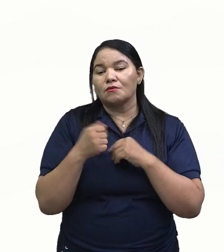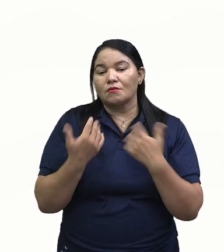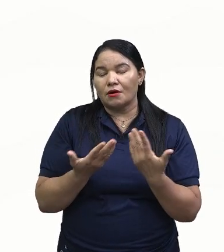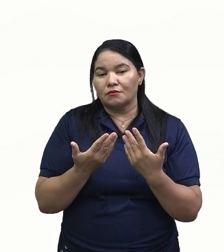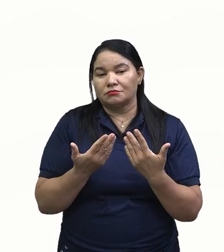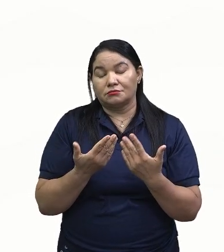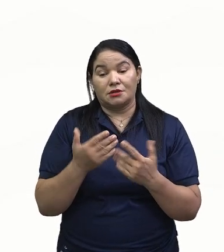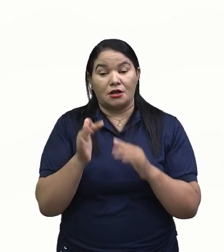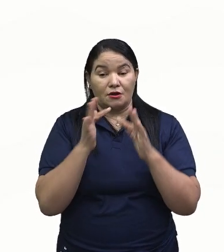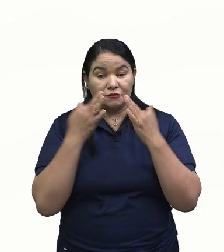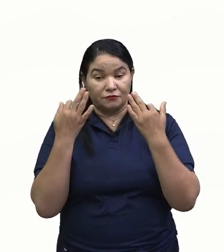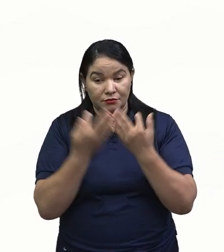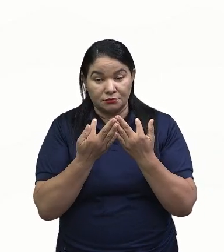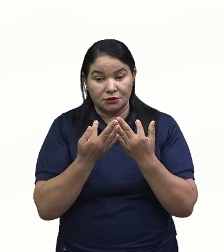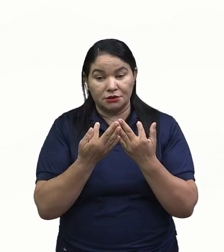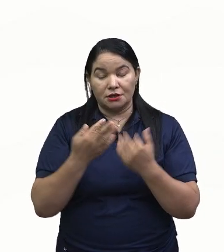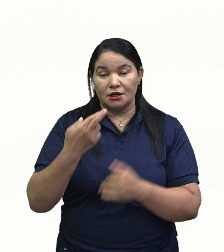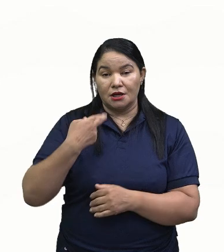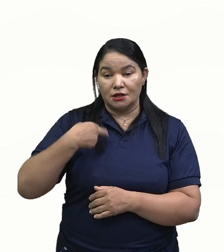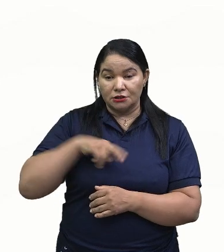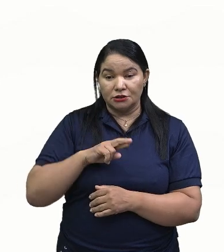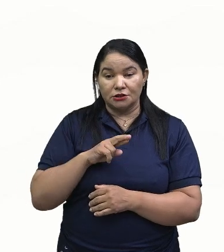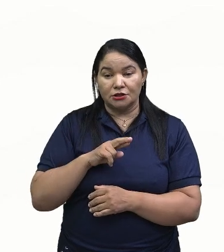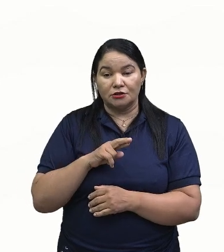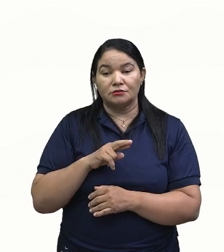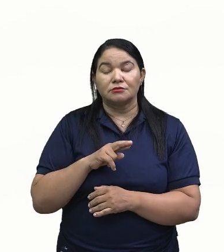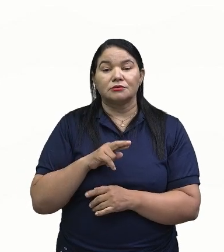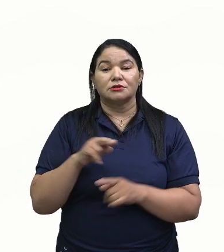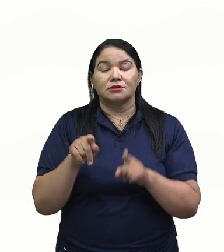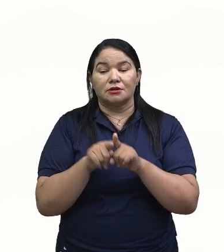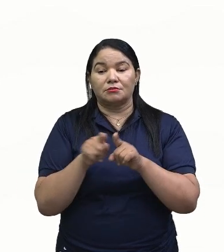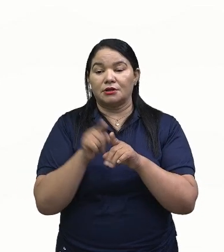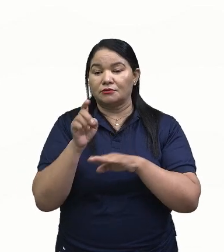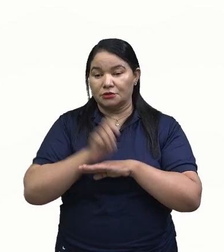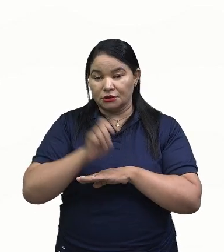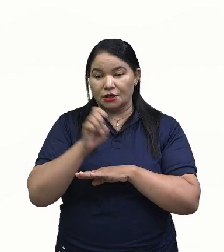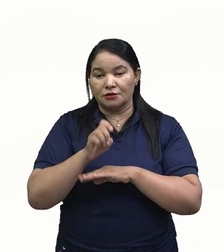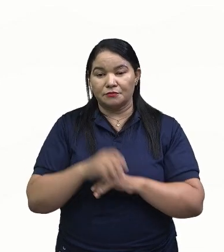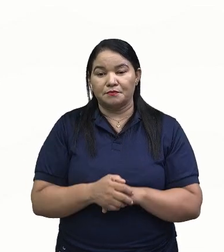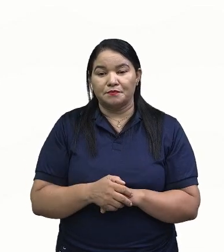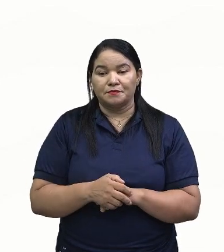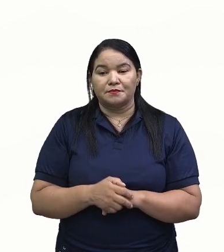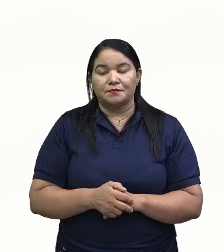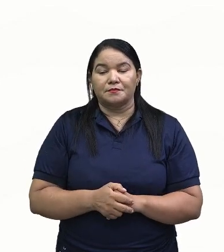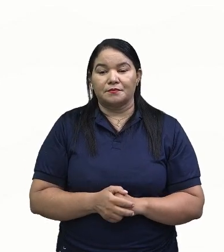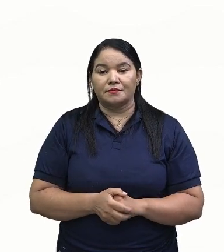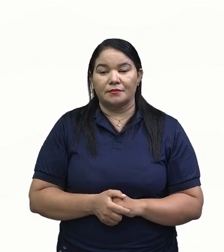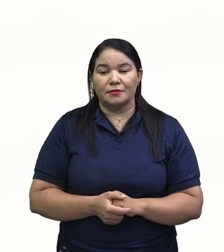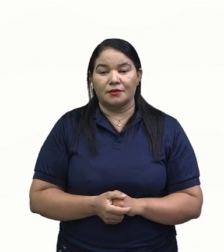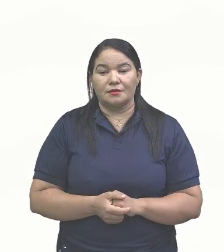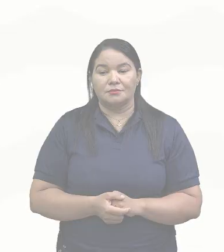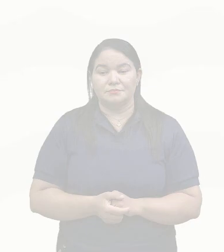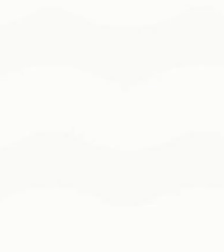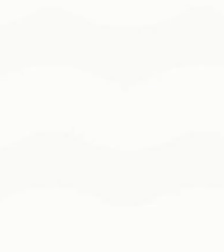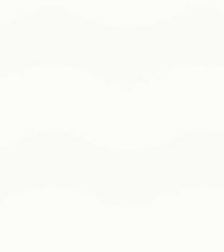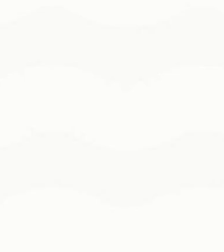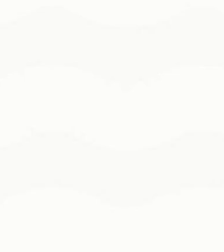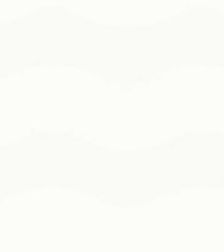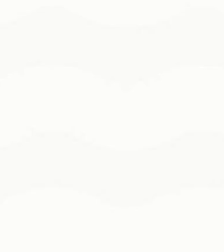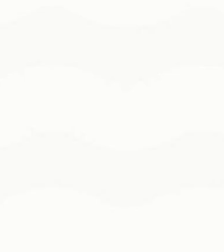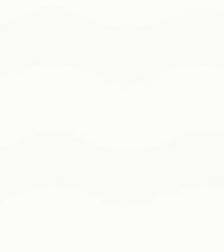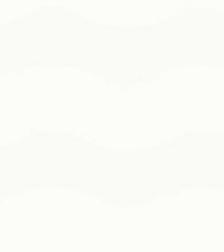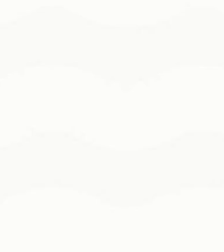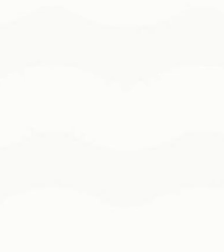A família, a religião e o Estado. E cada uma dessas instituições, em